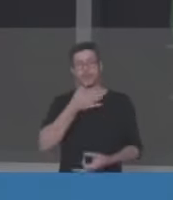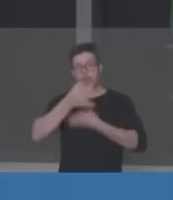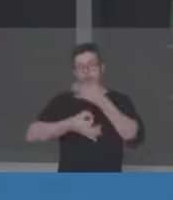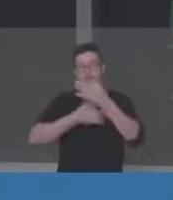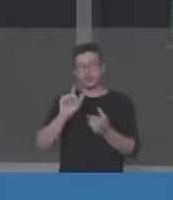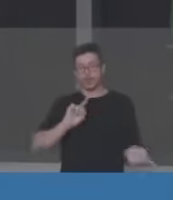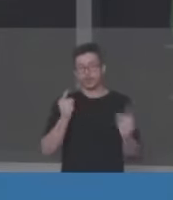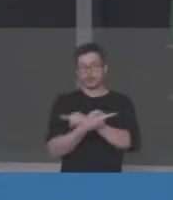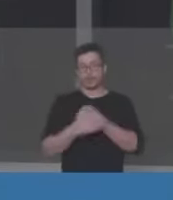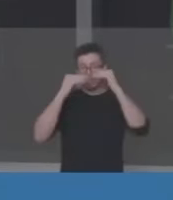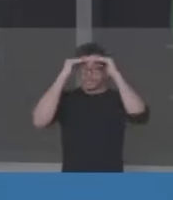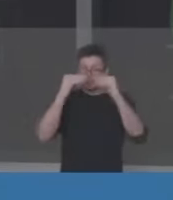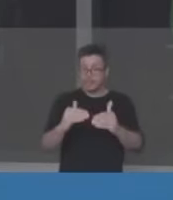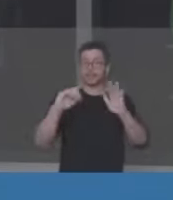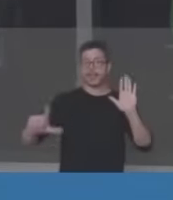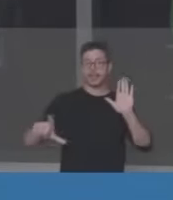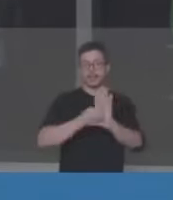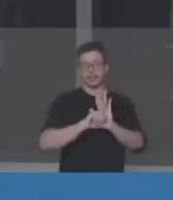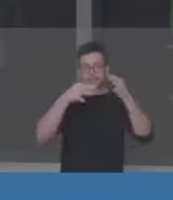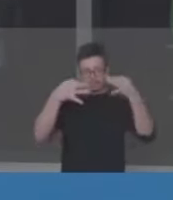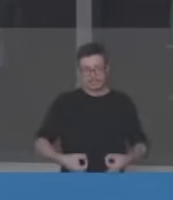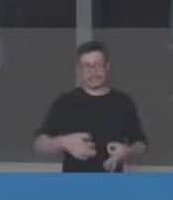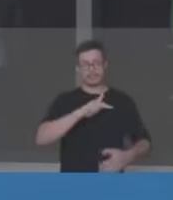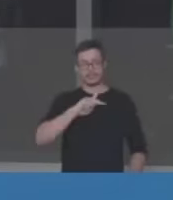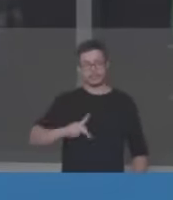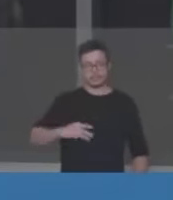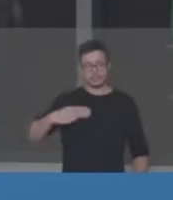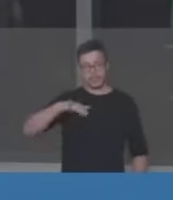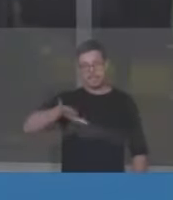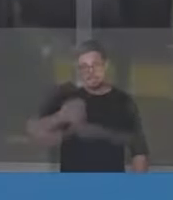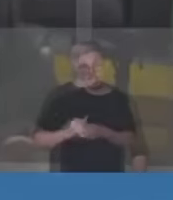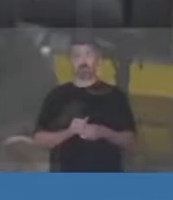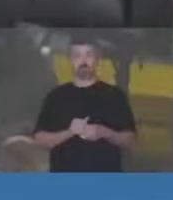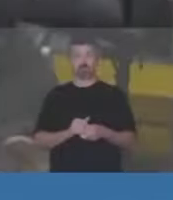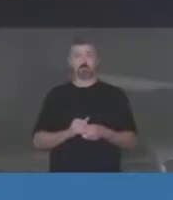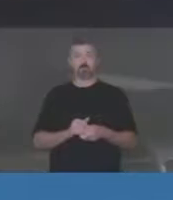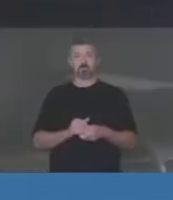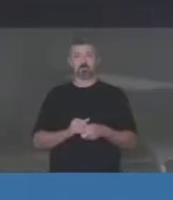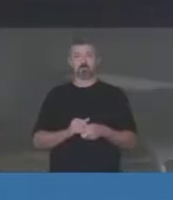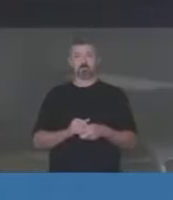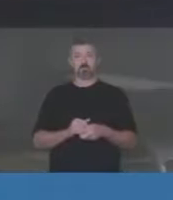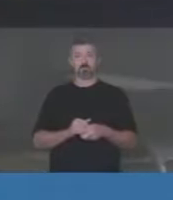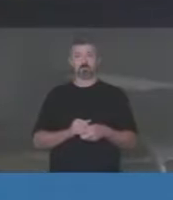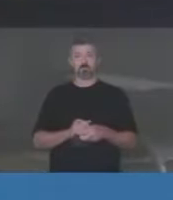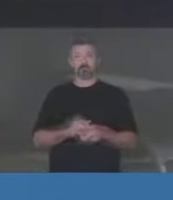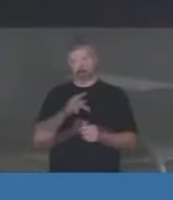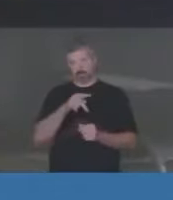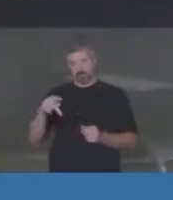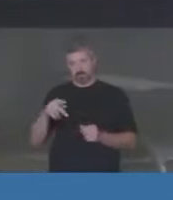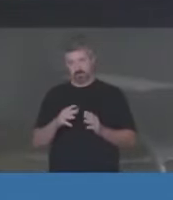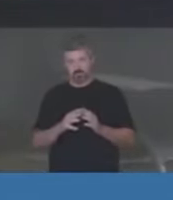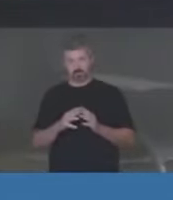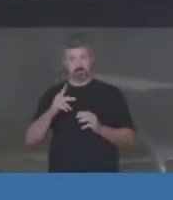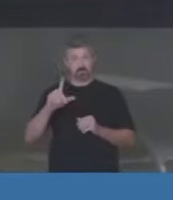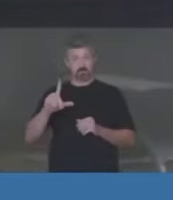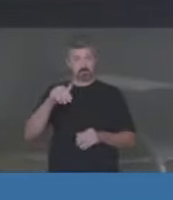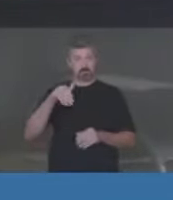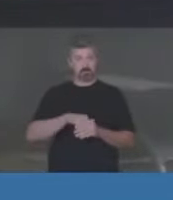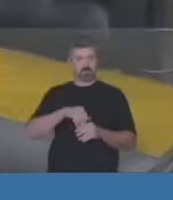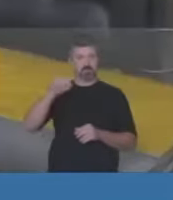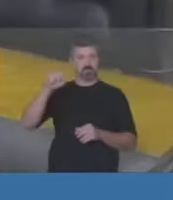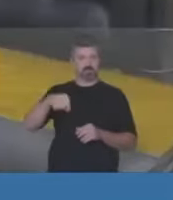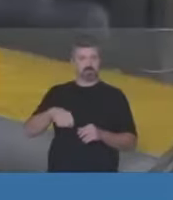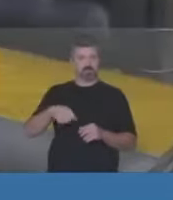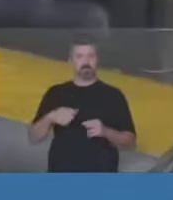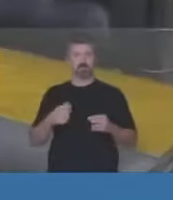essa. Respeitem a lei e está correto o que o presidente Marinho fez ao fazer esse decreto. Como orienta o PL? O PL orienta sim, e